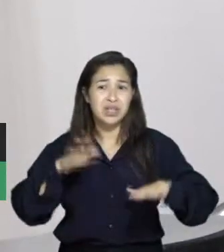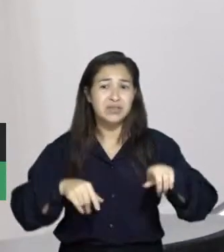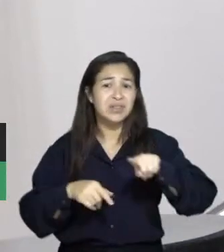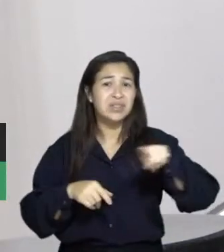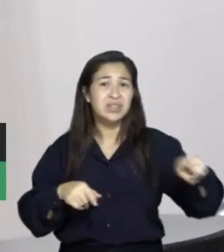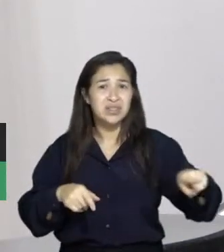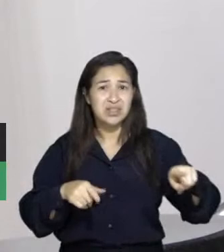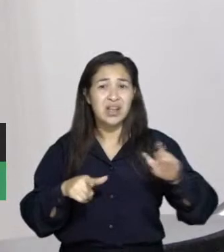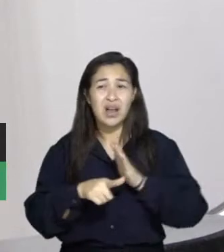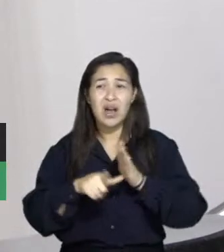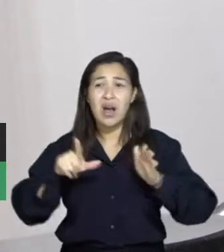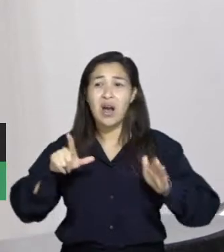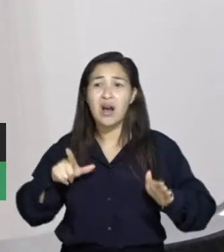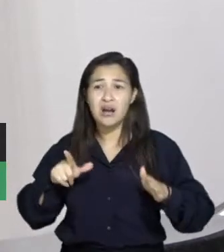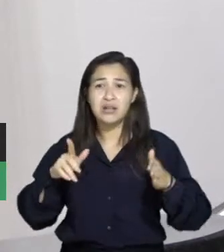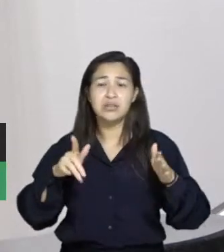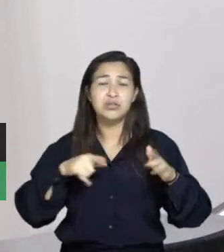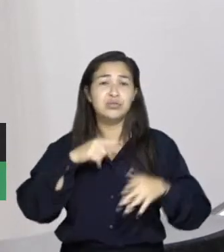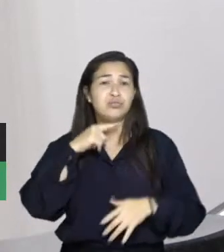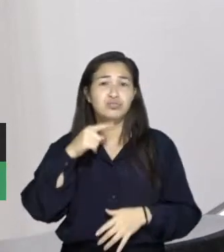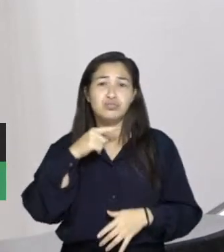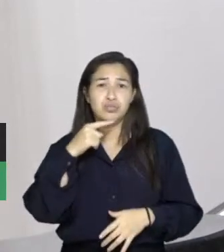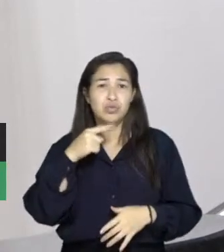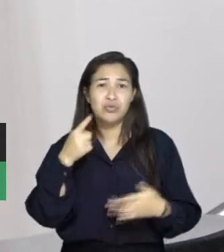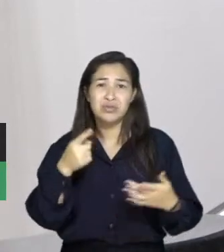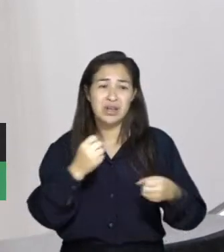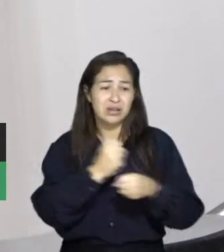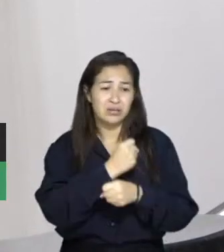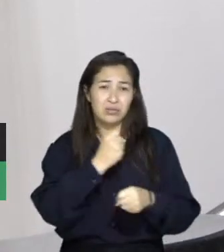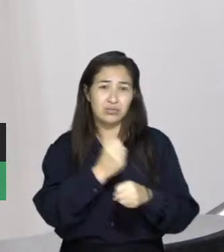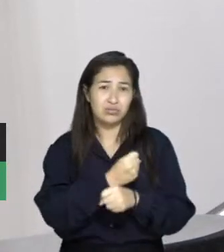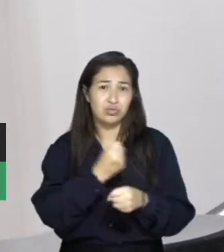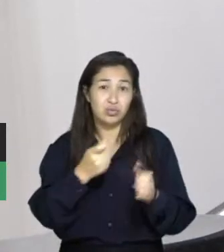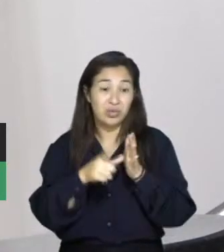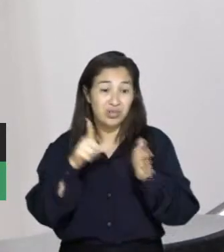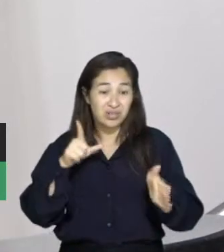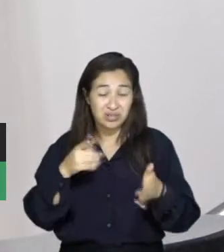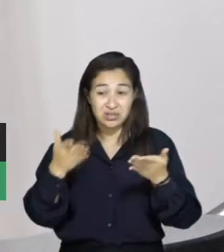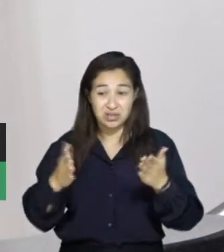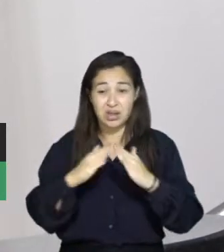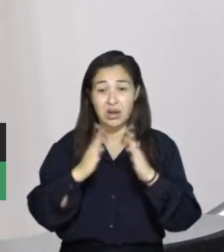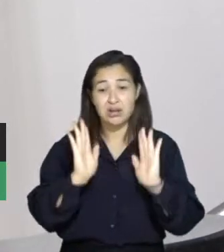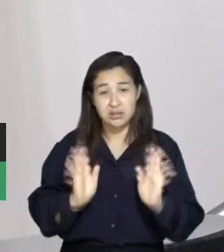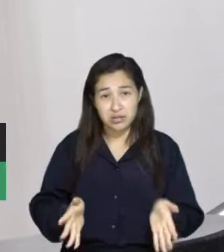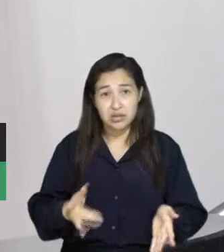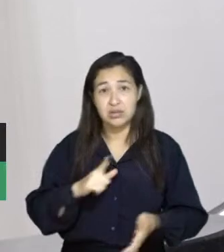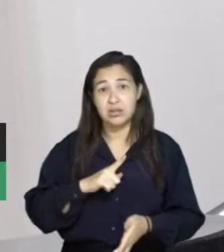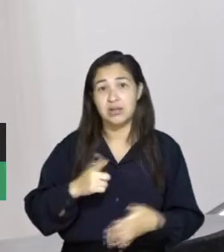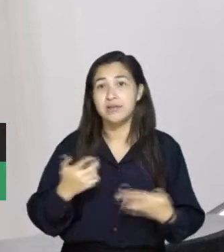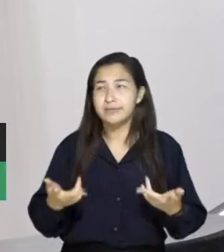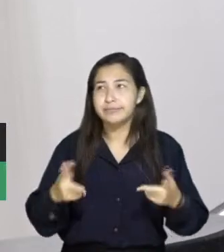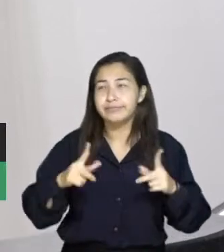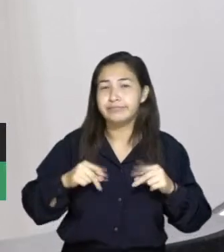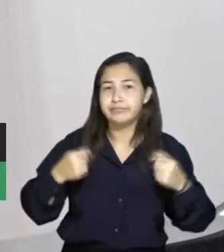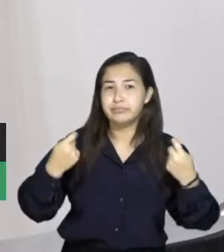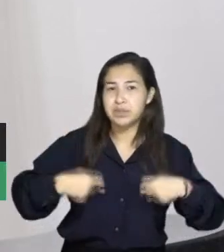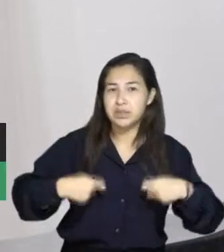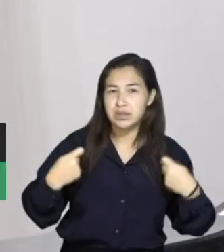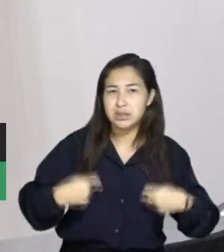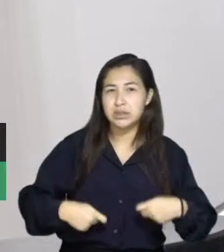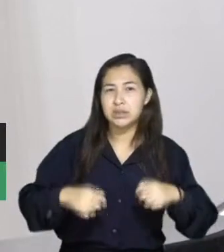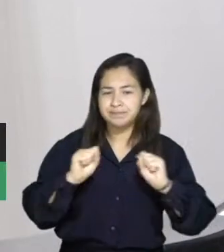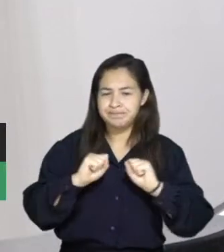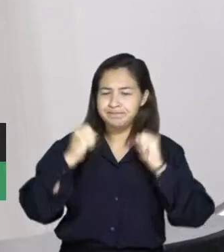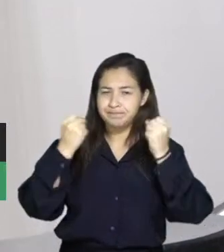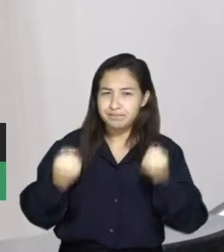construídas. Em segundo lugar, que, uma vez reconhecendo isso, nós nos debruce sobre a